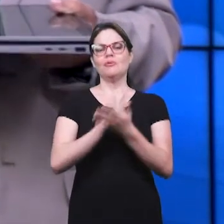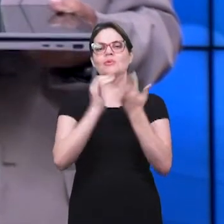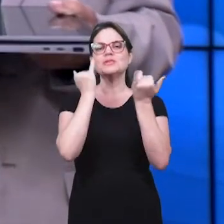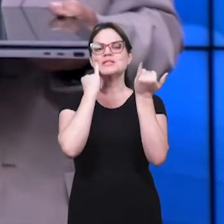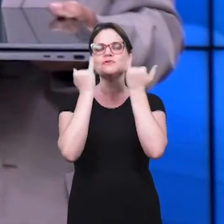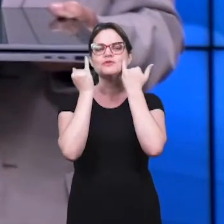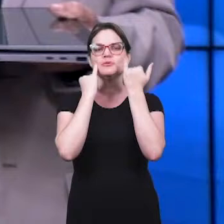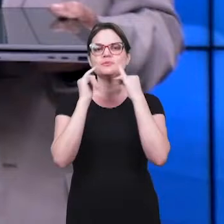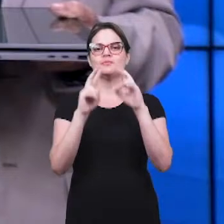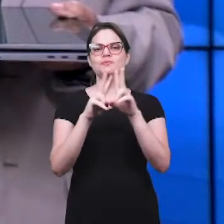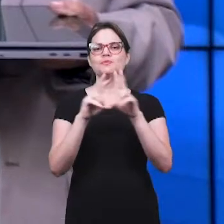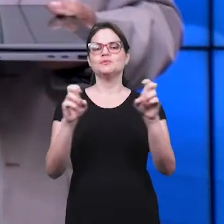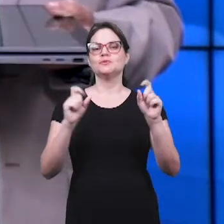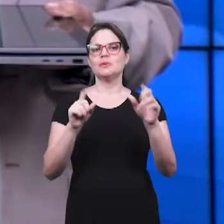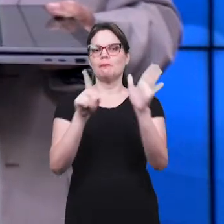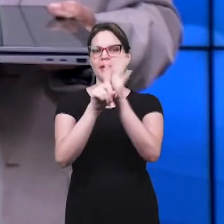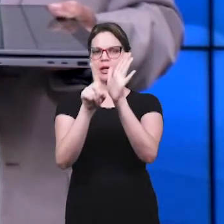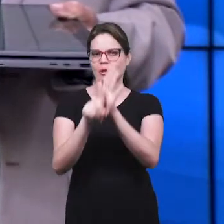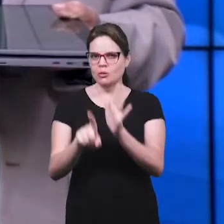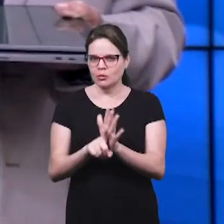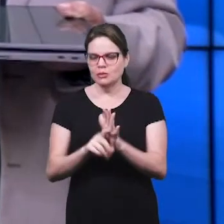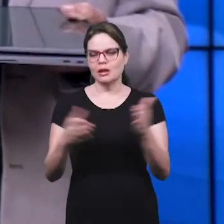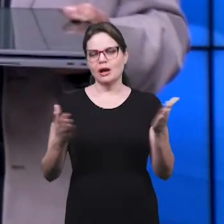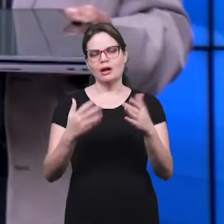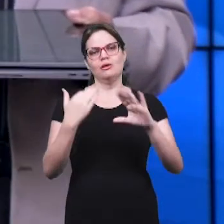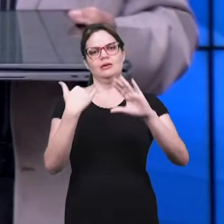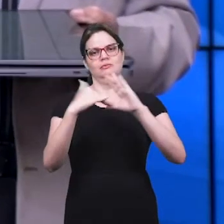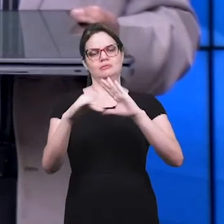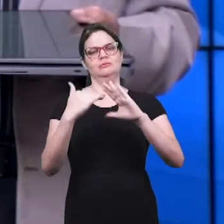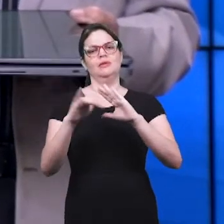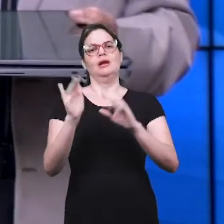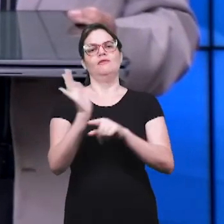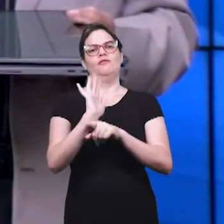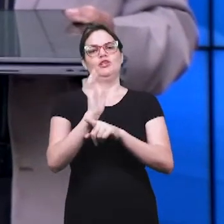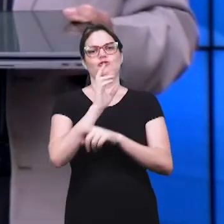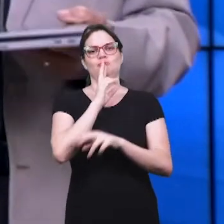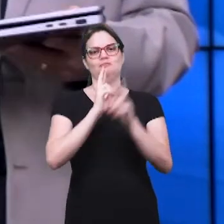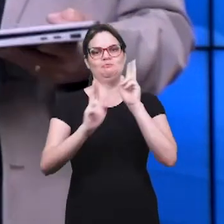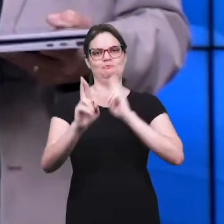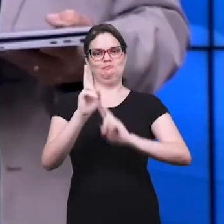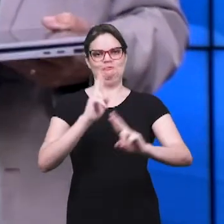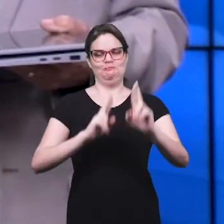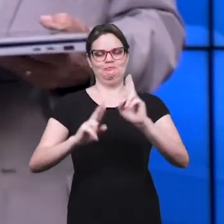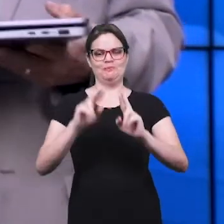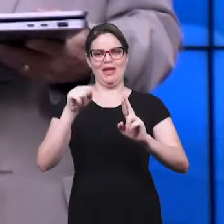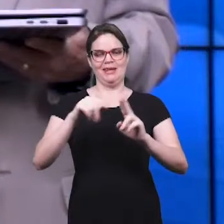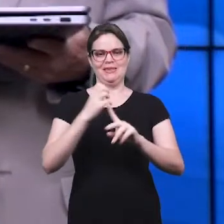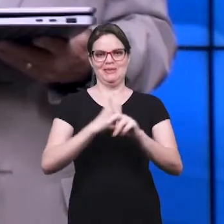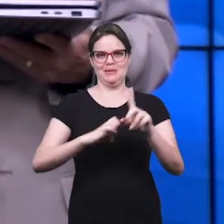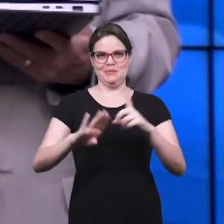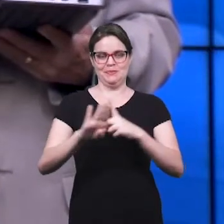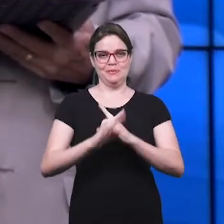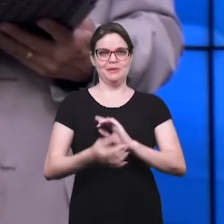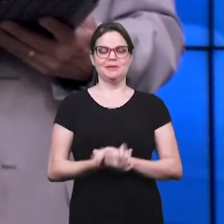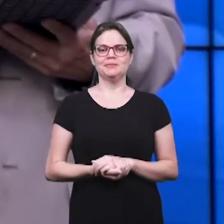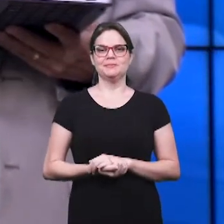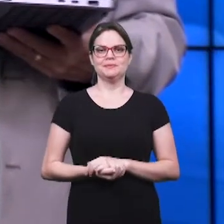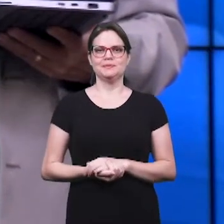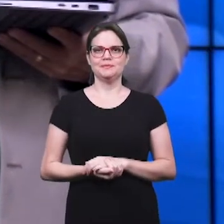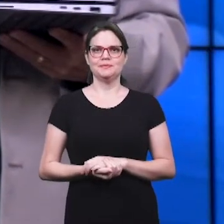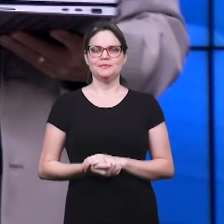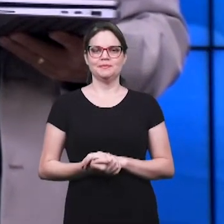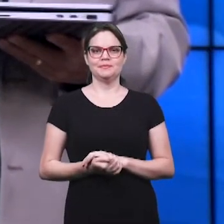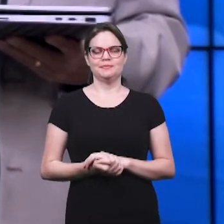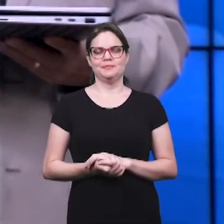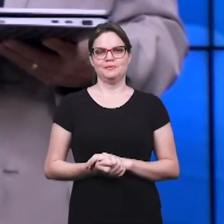informações relacionadas a respostas às perguntas que foram feitas para esta Escola Bíblica. E essas informações elas